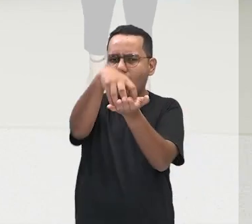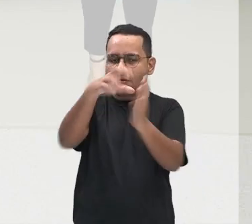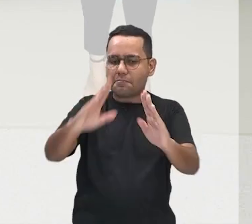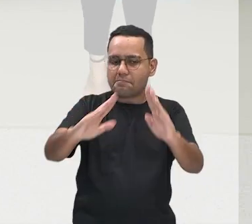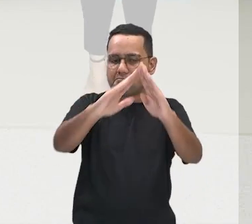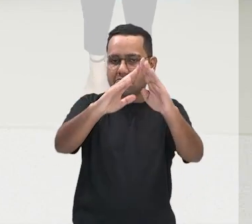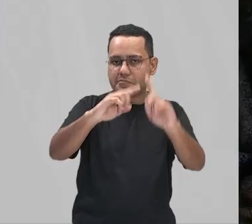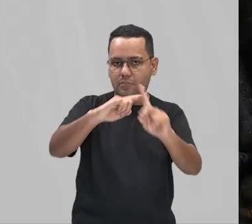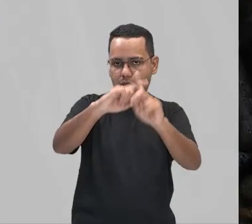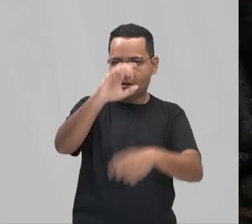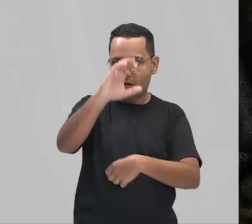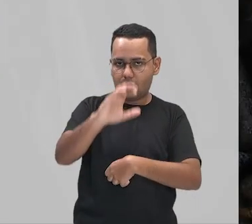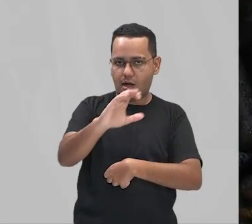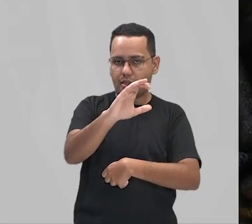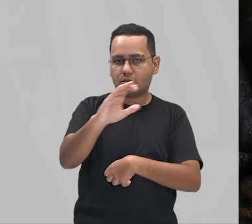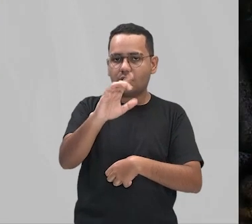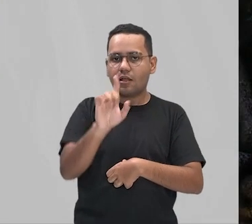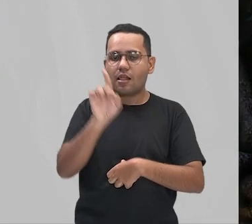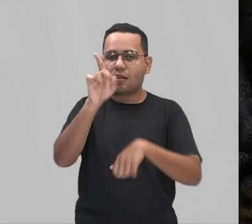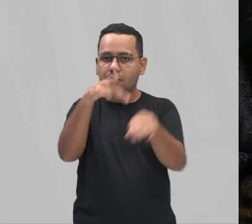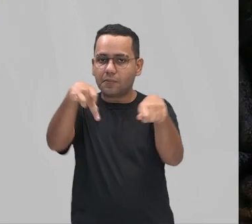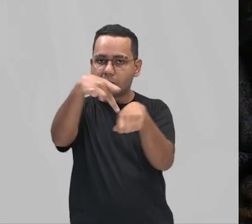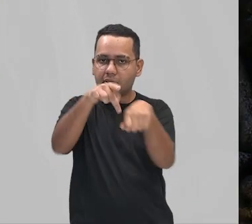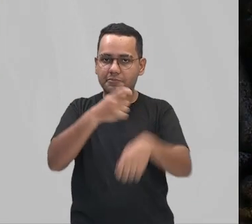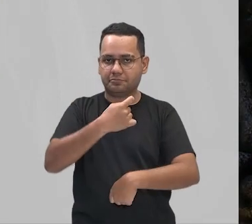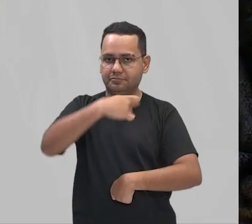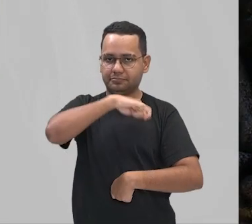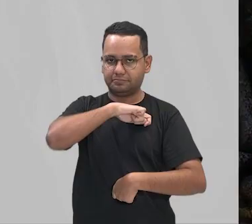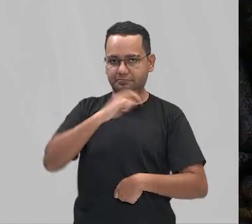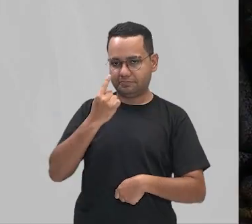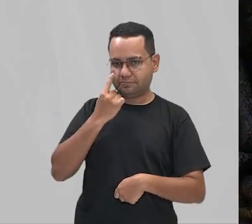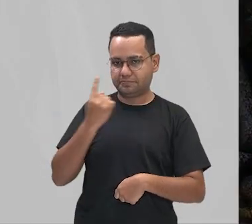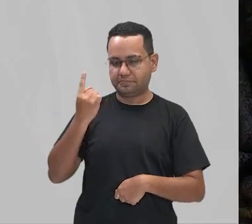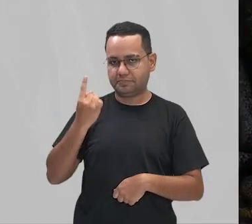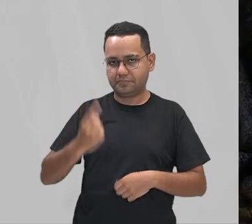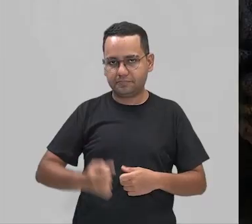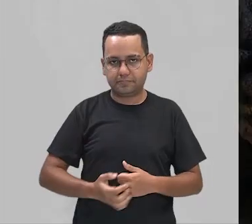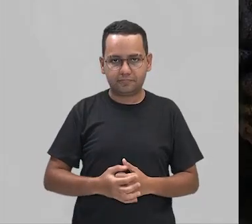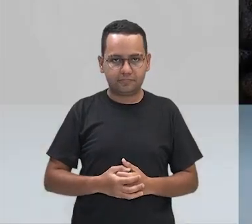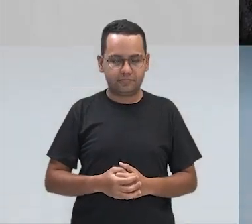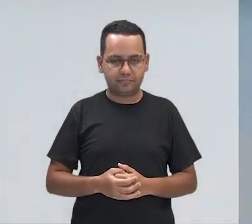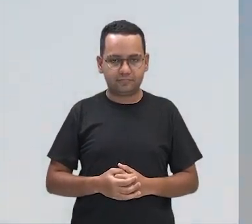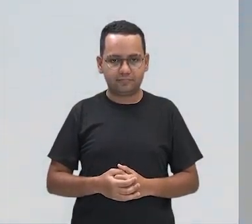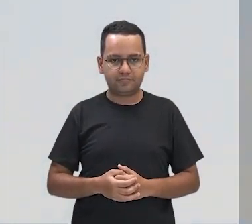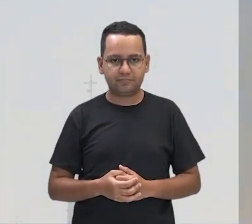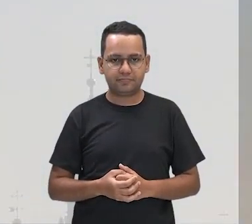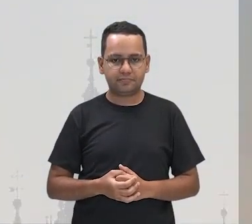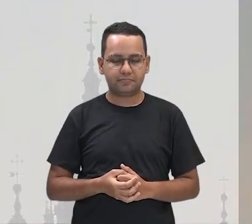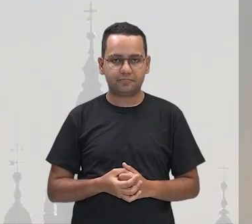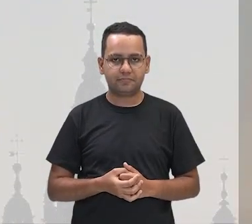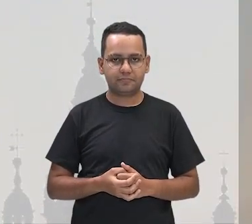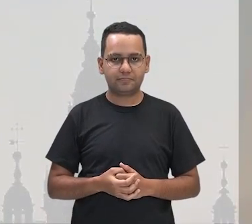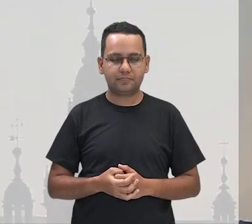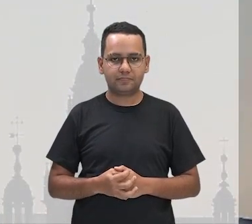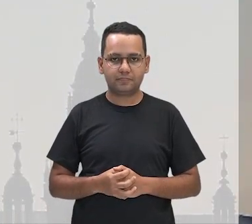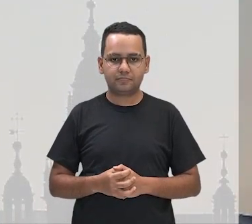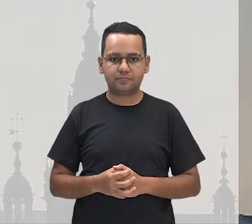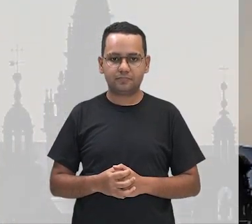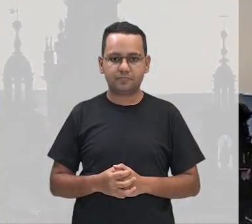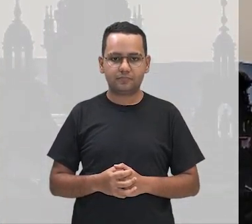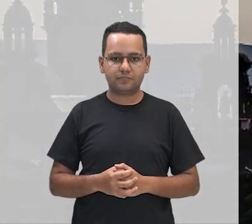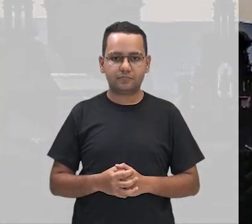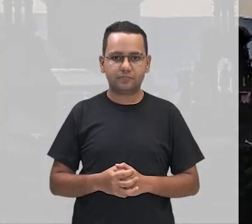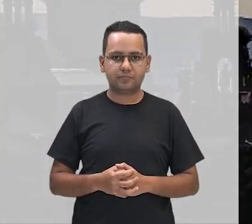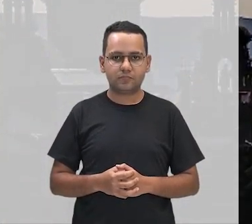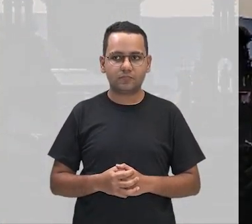vamos começar a nossa visita? Olha aí a imagem da catedral. E olha só, através